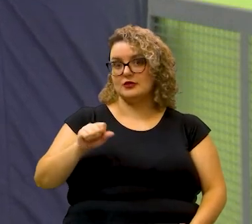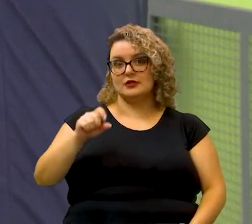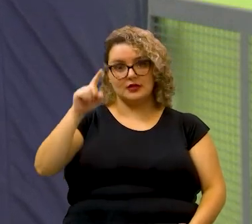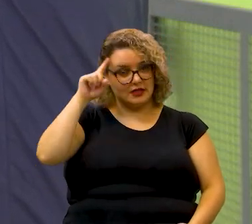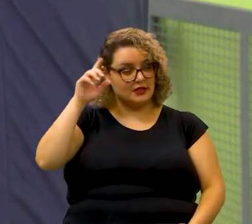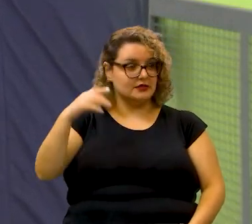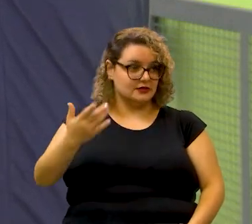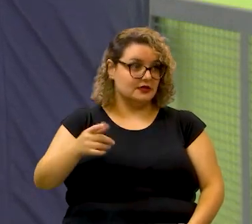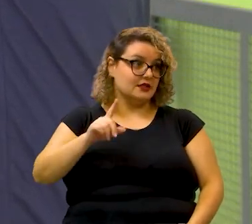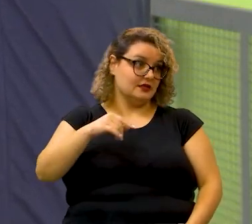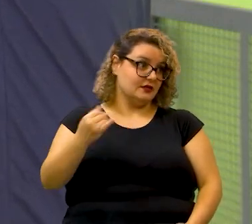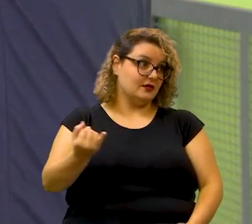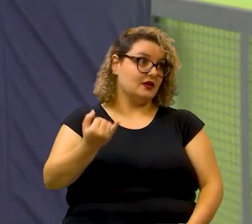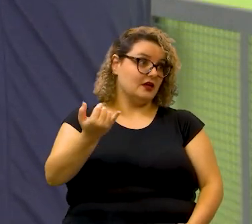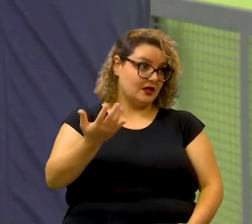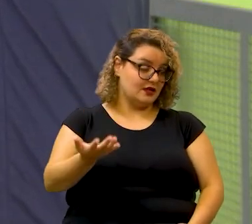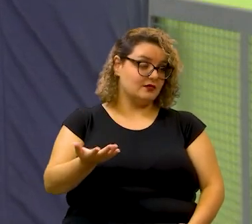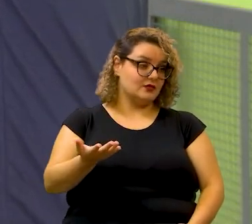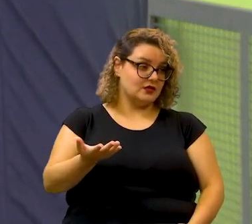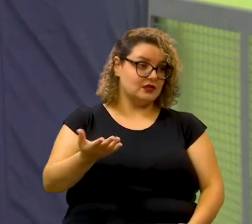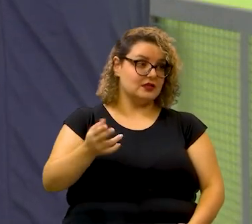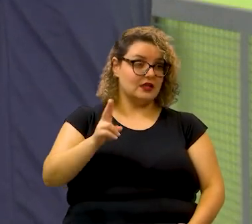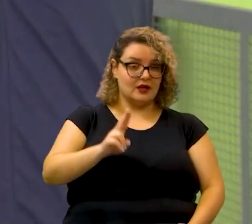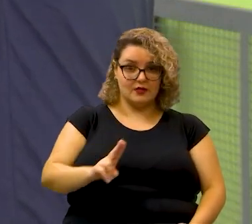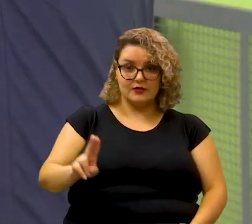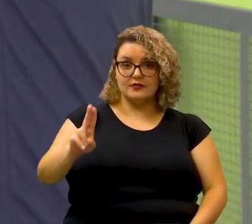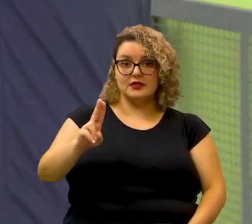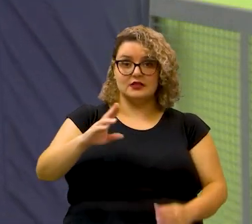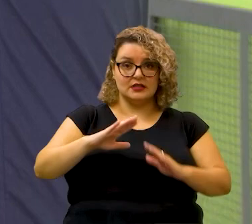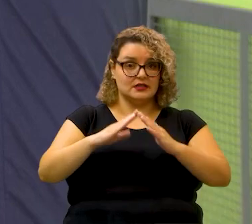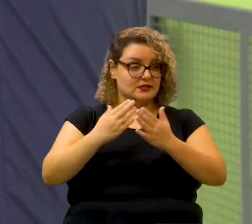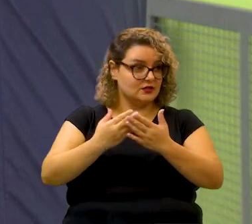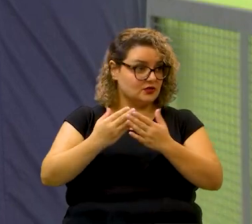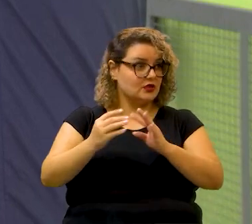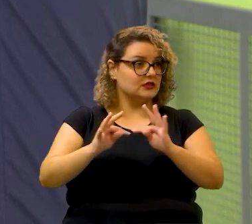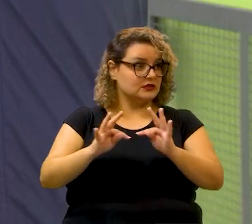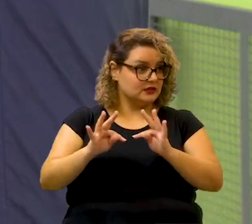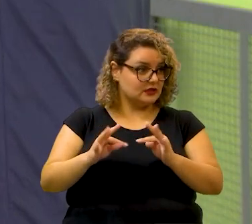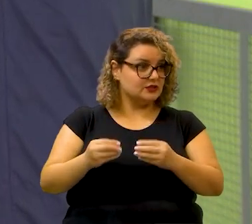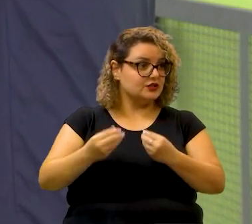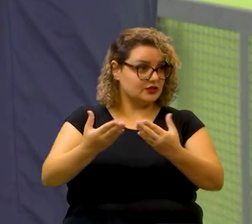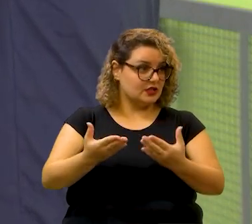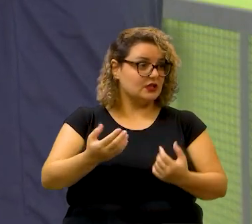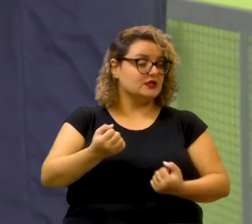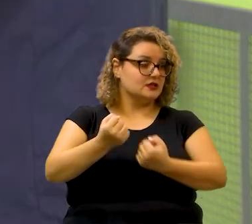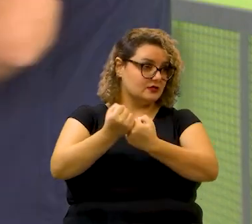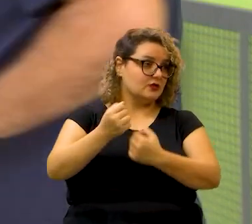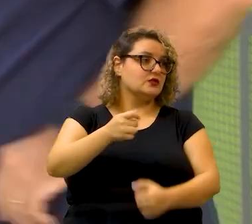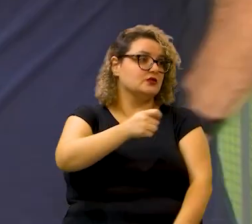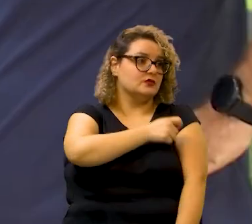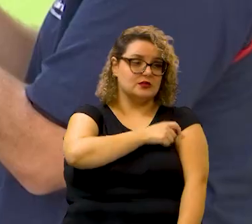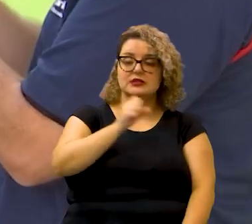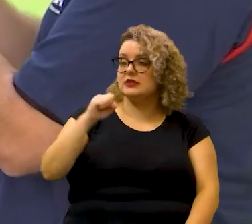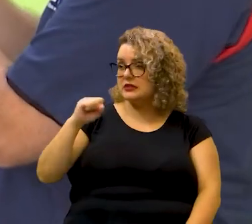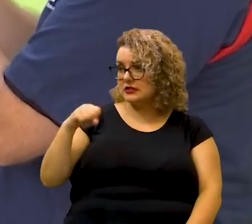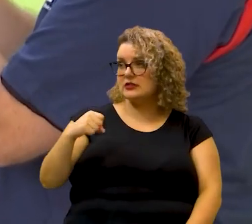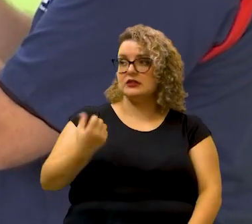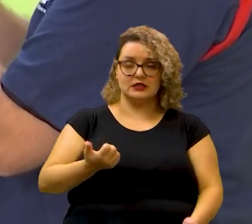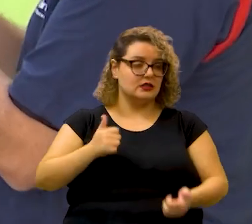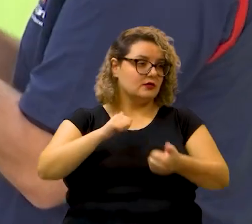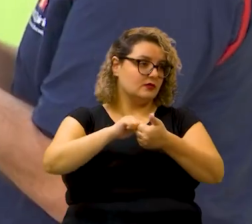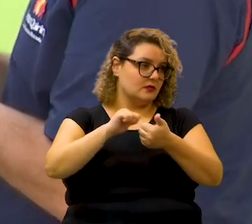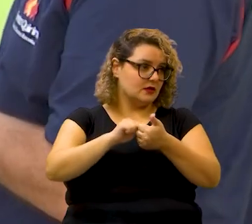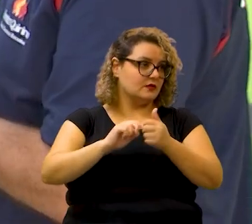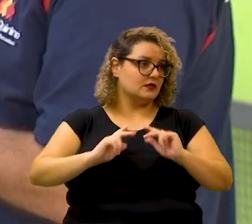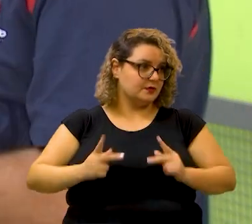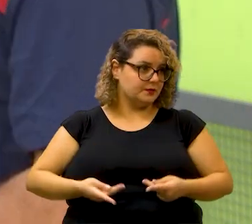Então, por dia. Então essa importância da universidade, das escolas técnicas, de dar esse suporte para o aluno e